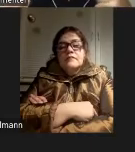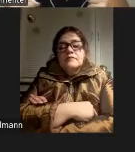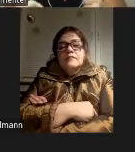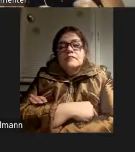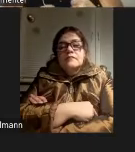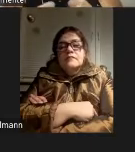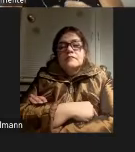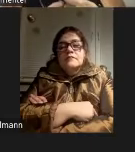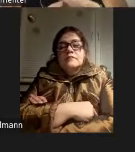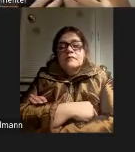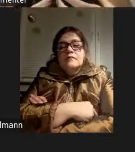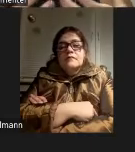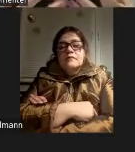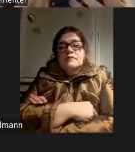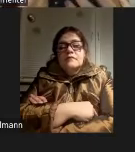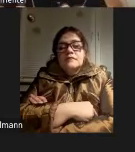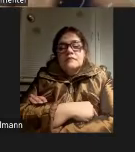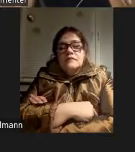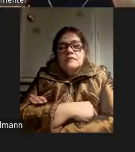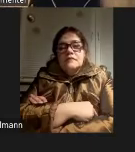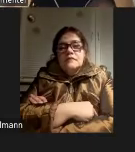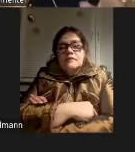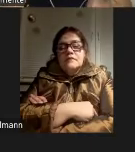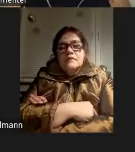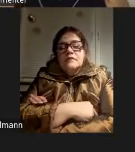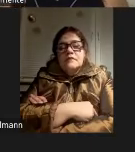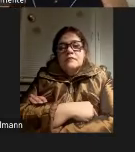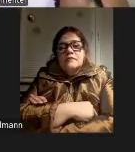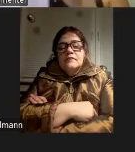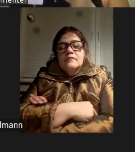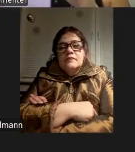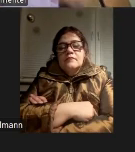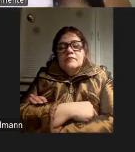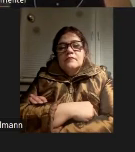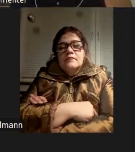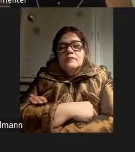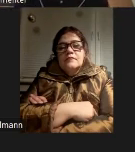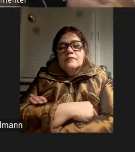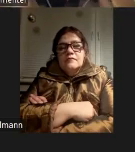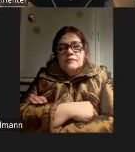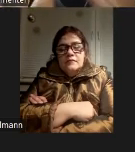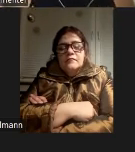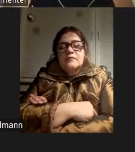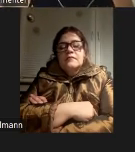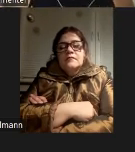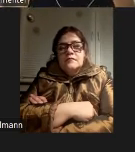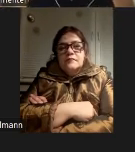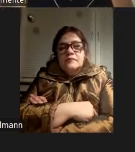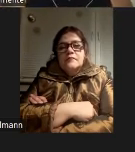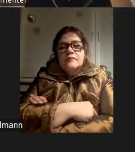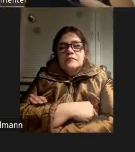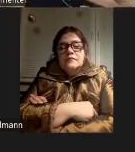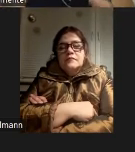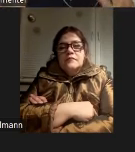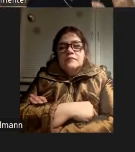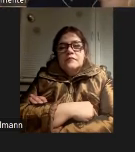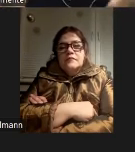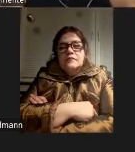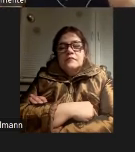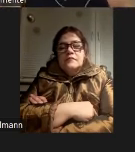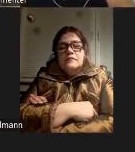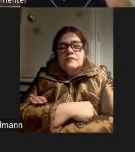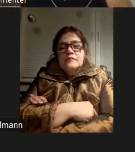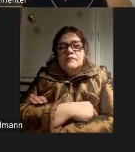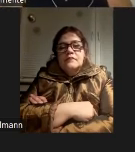né? Então, eu achei essa analogia muito interessante, anotei aqui na minha fila para falar para vocês hoje essa analogia